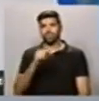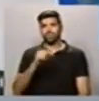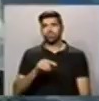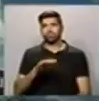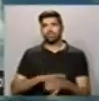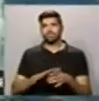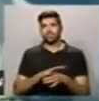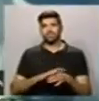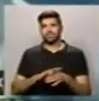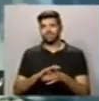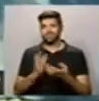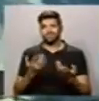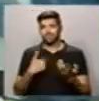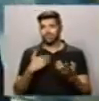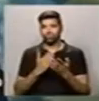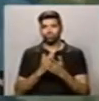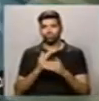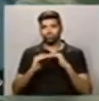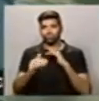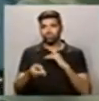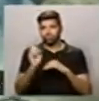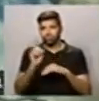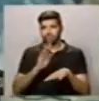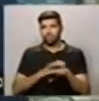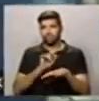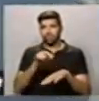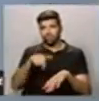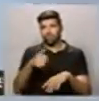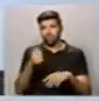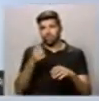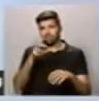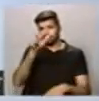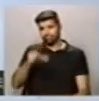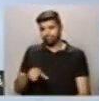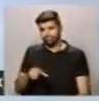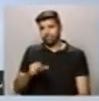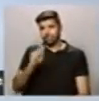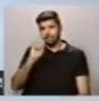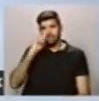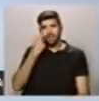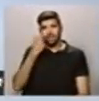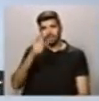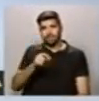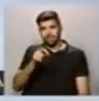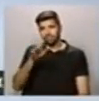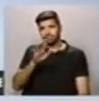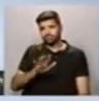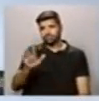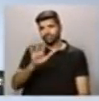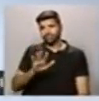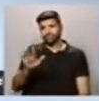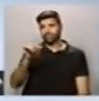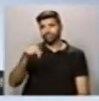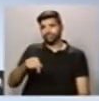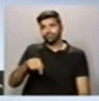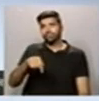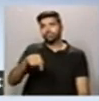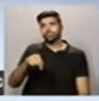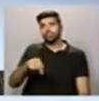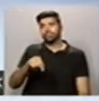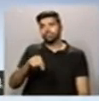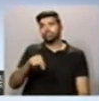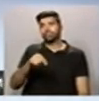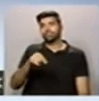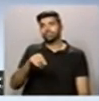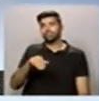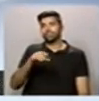situação de instabilidade. A superfície frontal que atravessou esta noite o território continental ainda afeta a parte mais sueste do território,